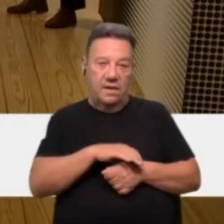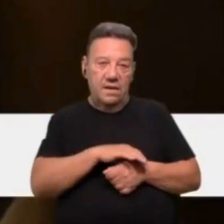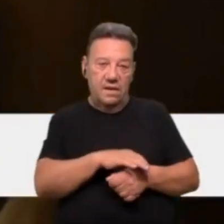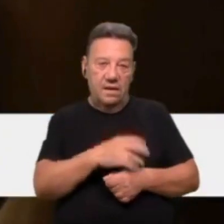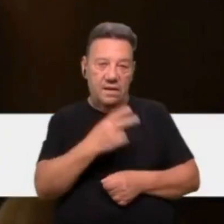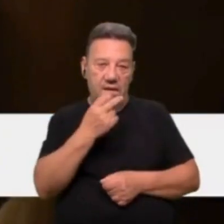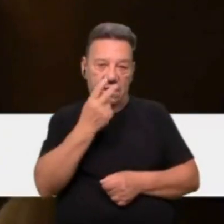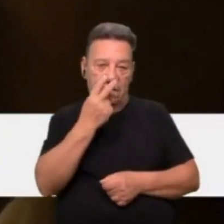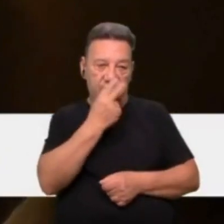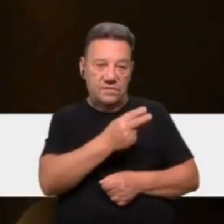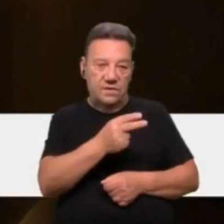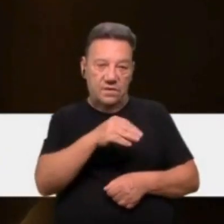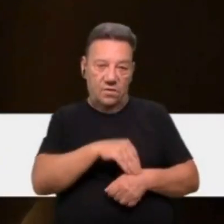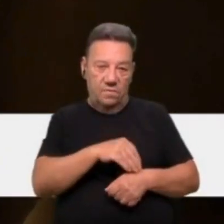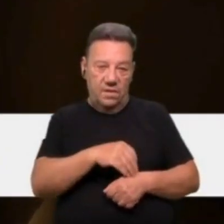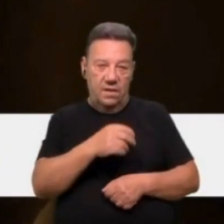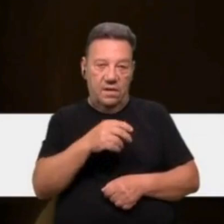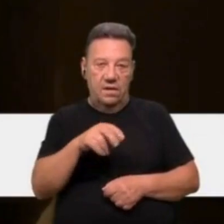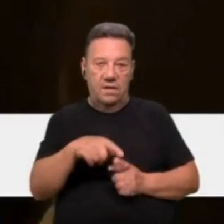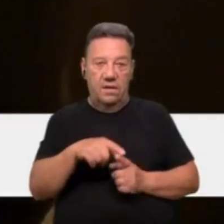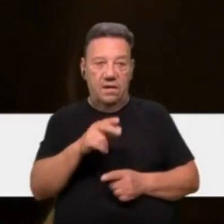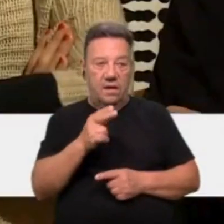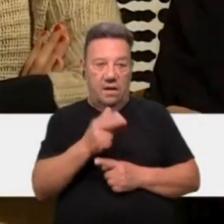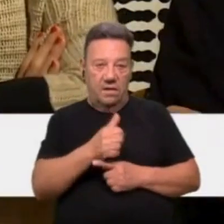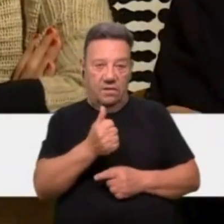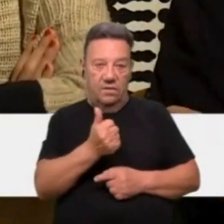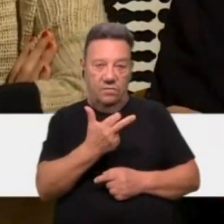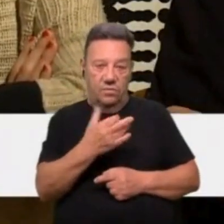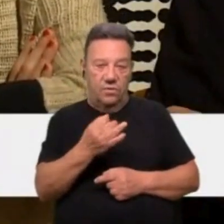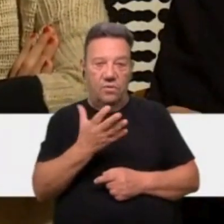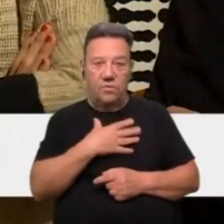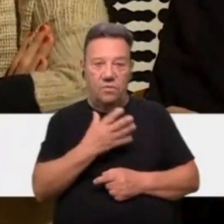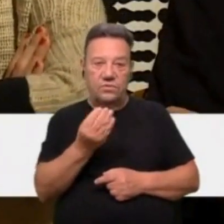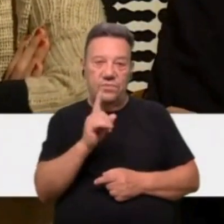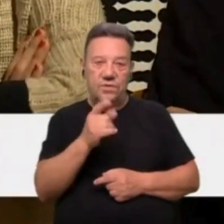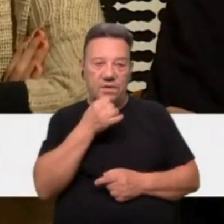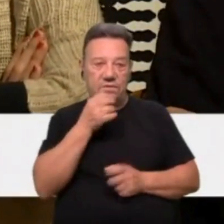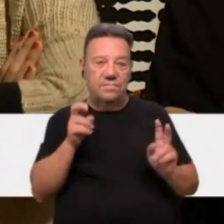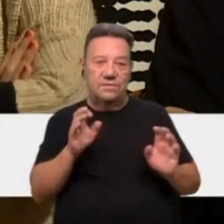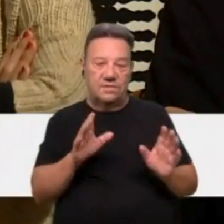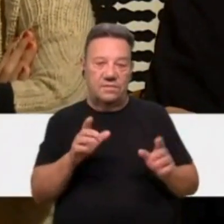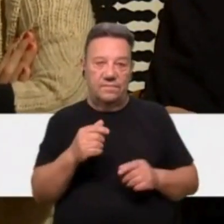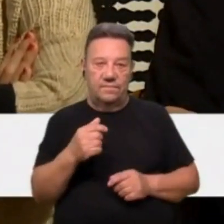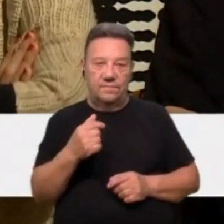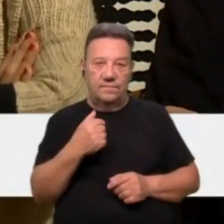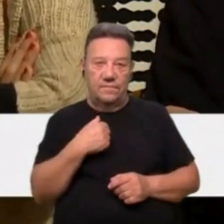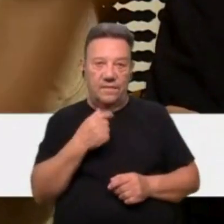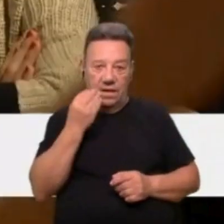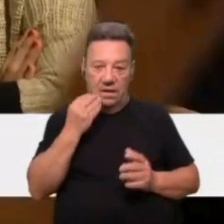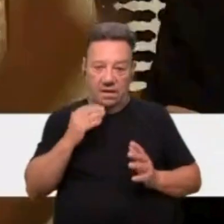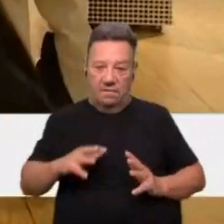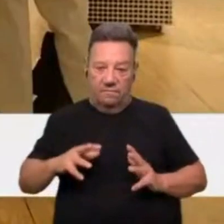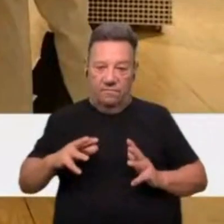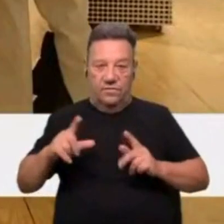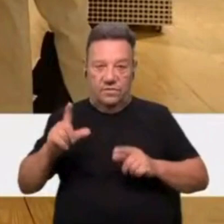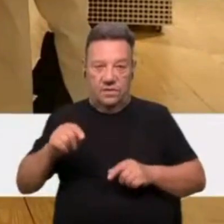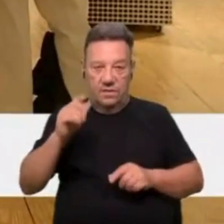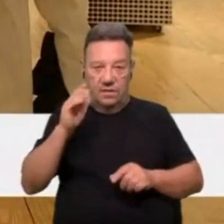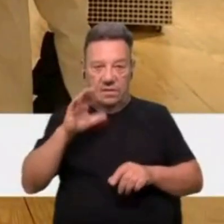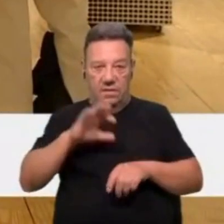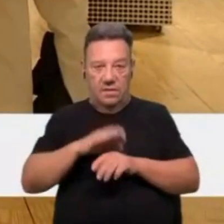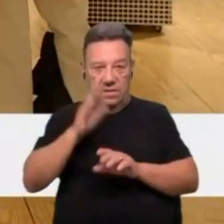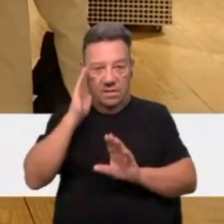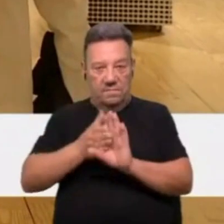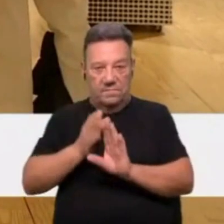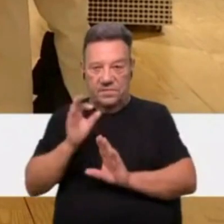comentada Curadoria de Arte Bruta, embora não goste muito da expressão. A evolução também da psiquiatria